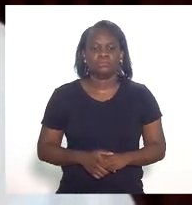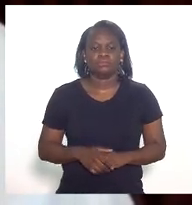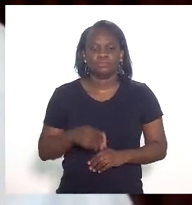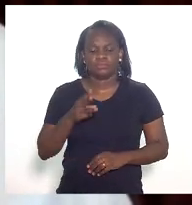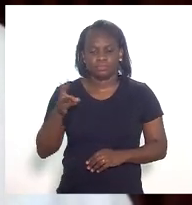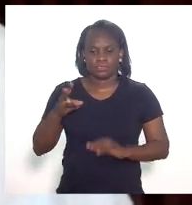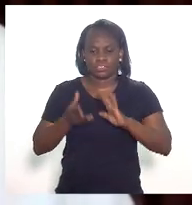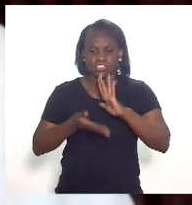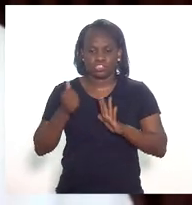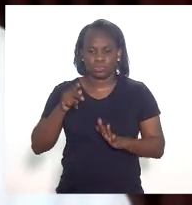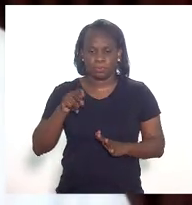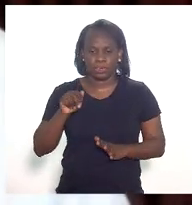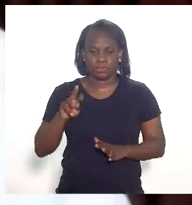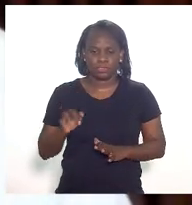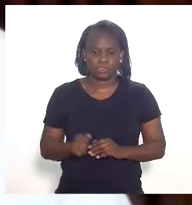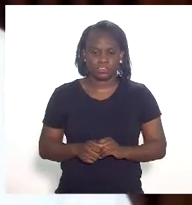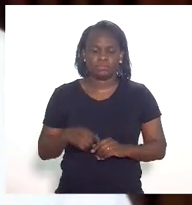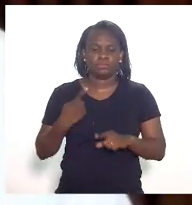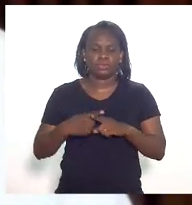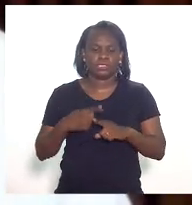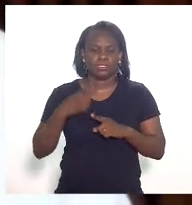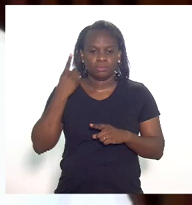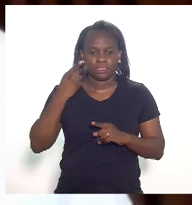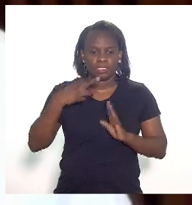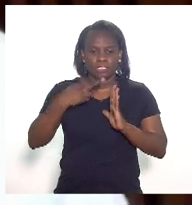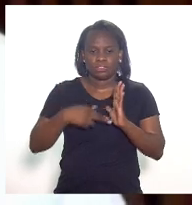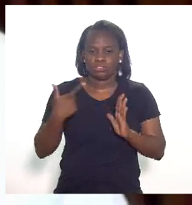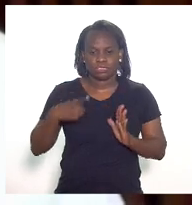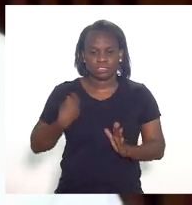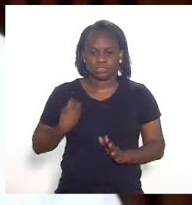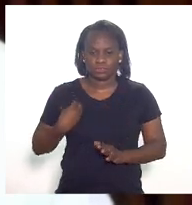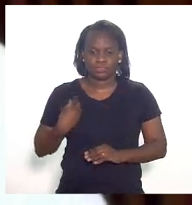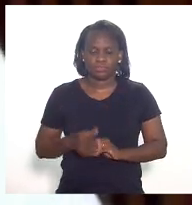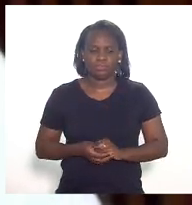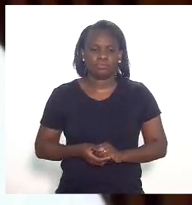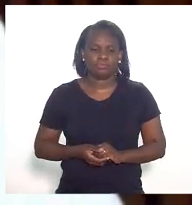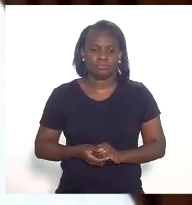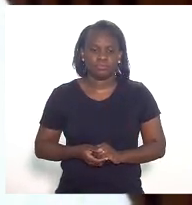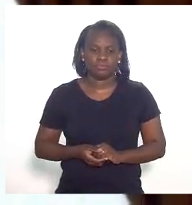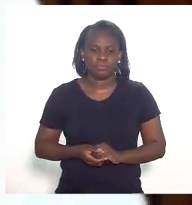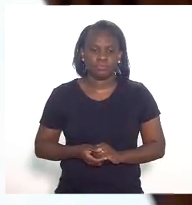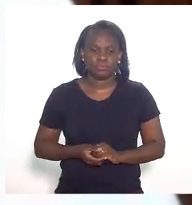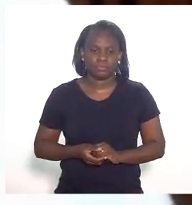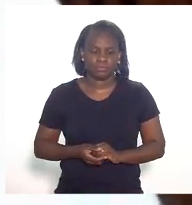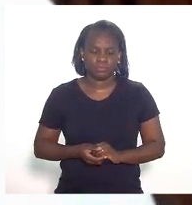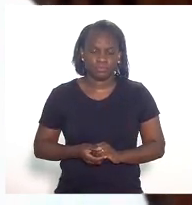33, retirar de pauta, porque o deputado relator não se encontra presente.